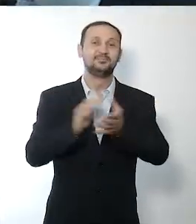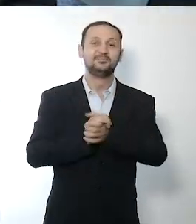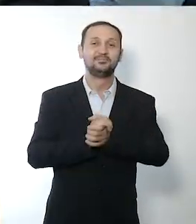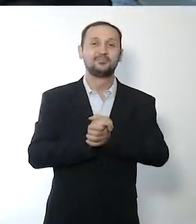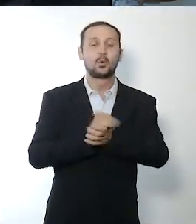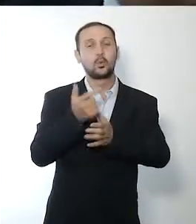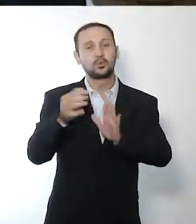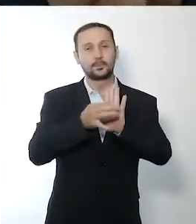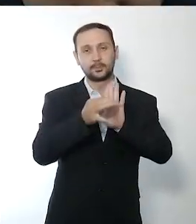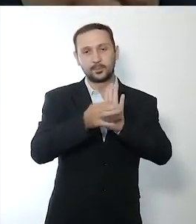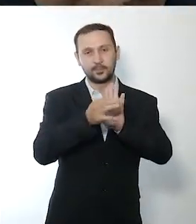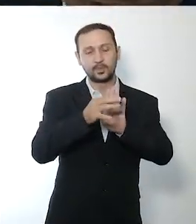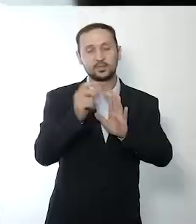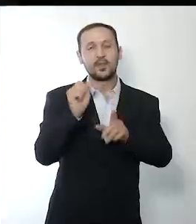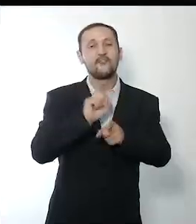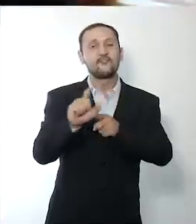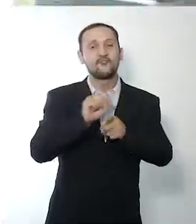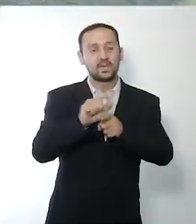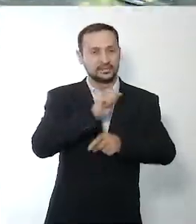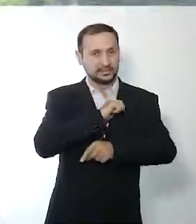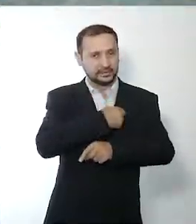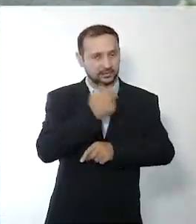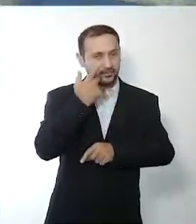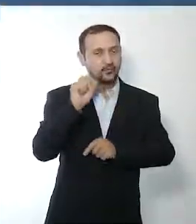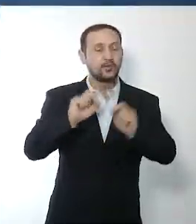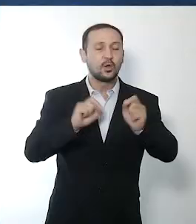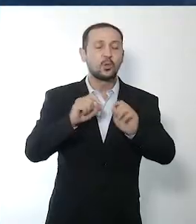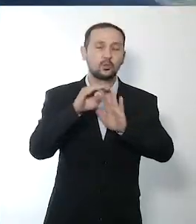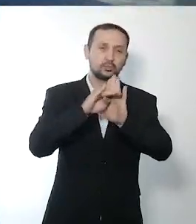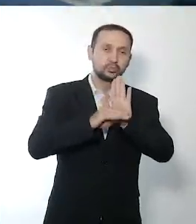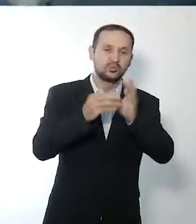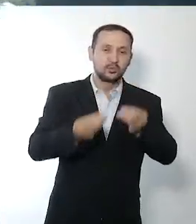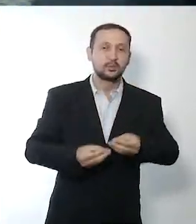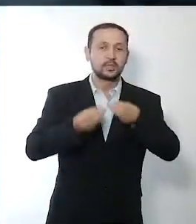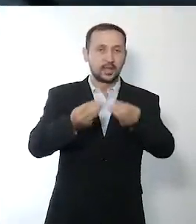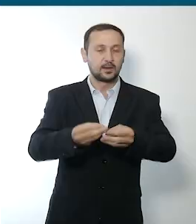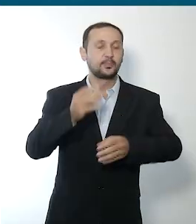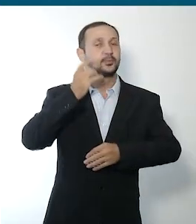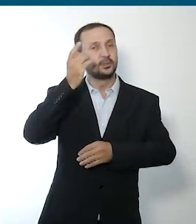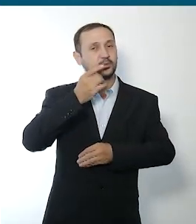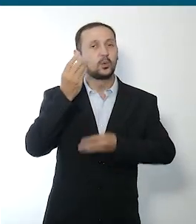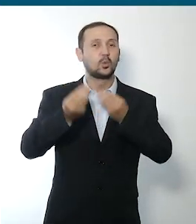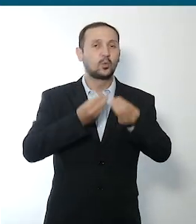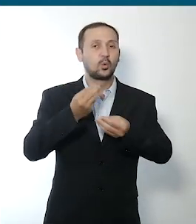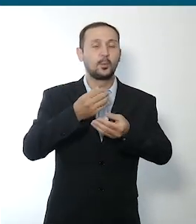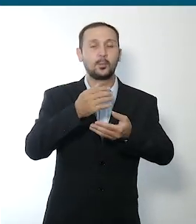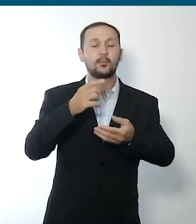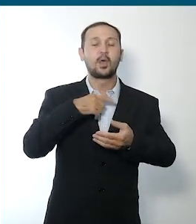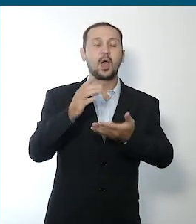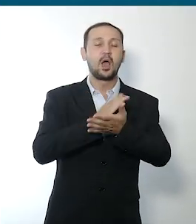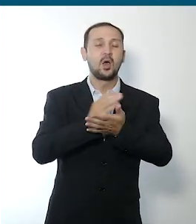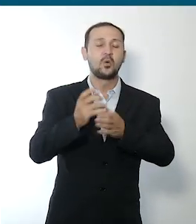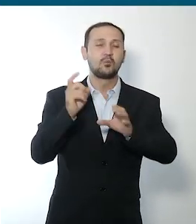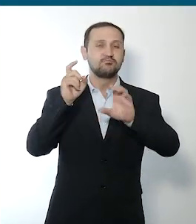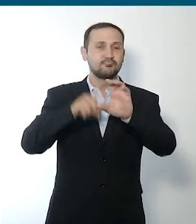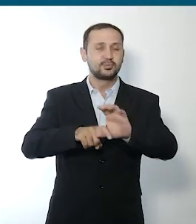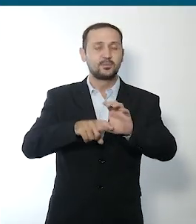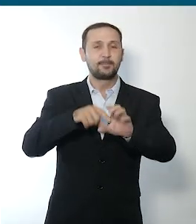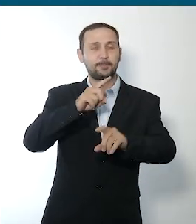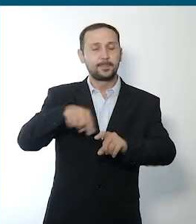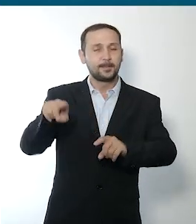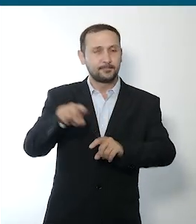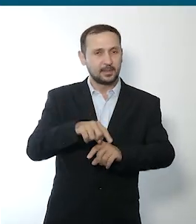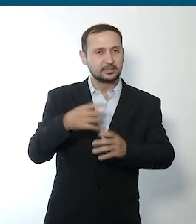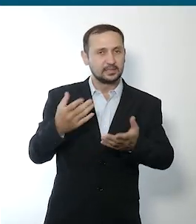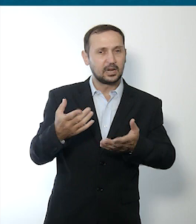Outras propostas de natureza fiscal compõem o pacote de medidas apresentadas aos deputados, como a remissão e anistia de créditos